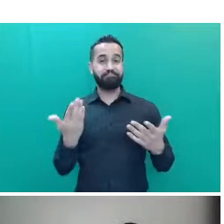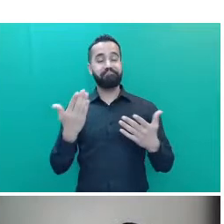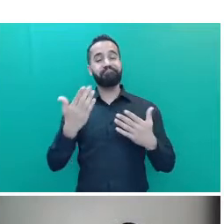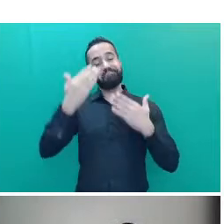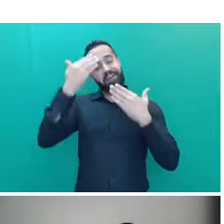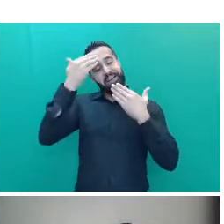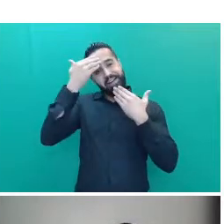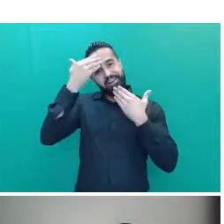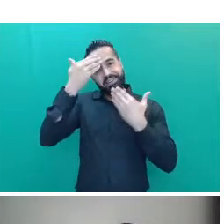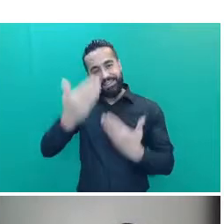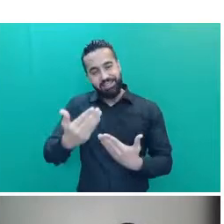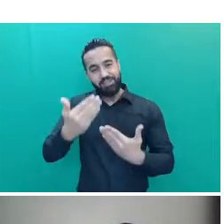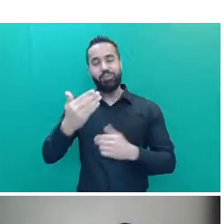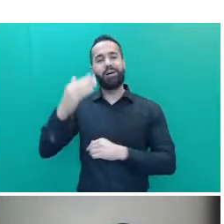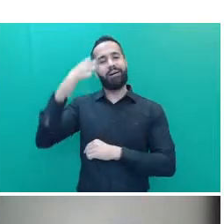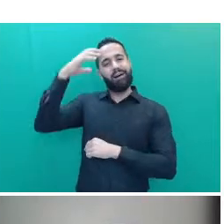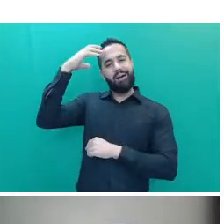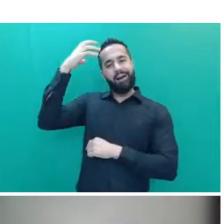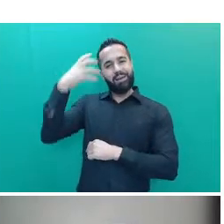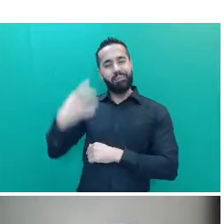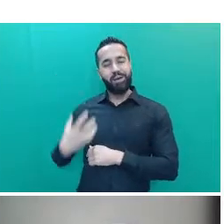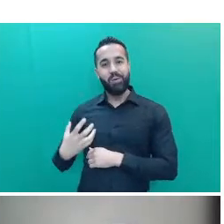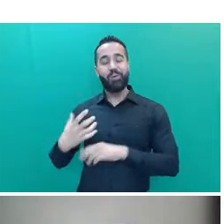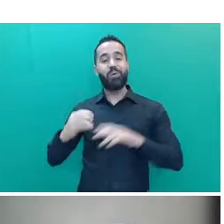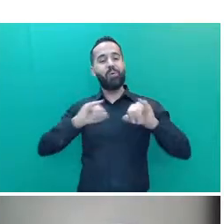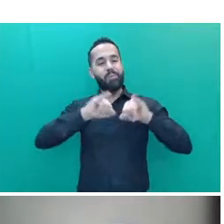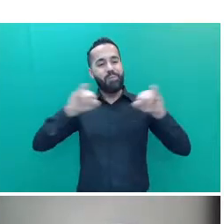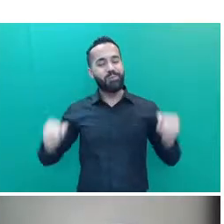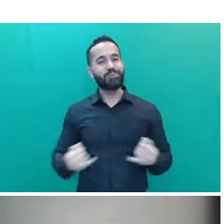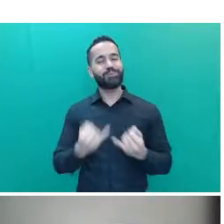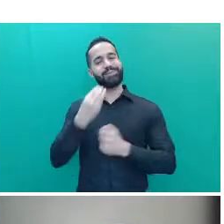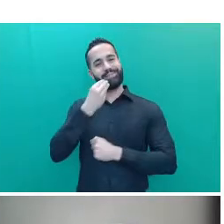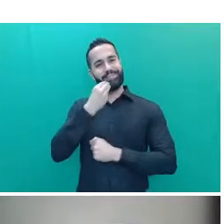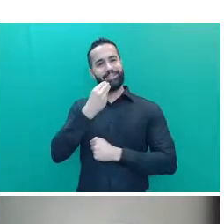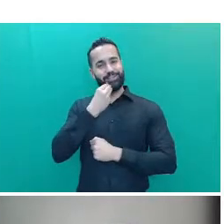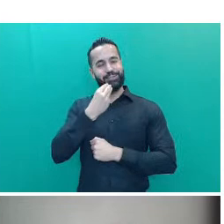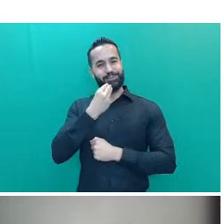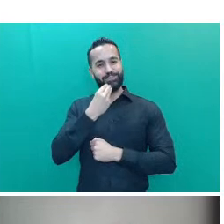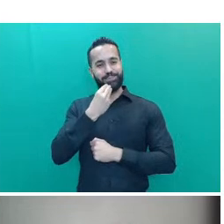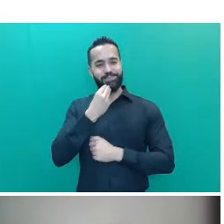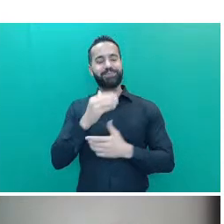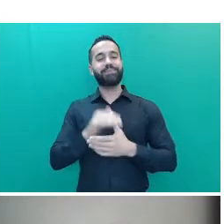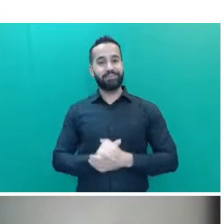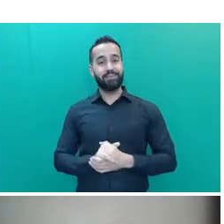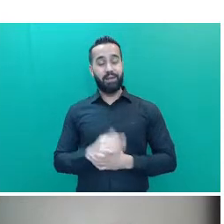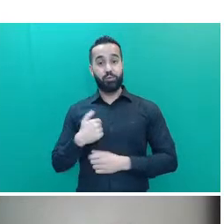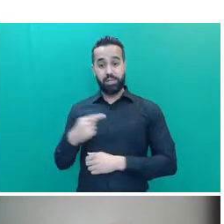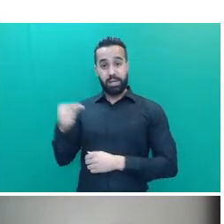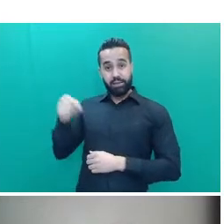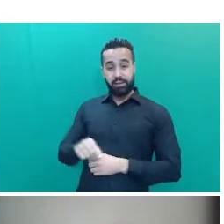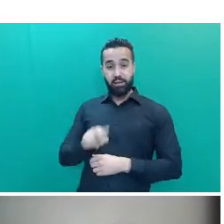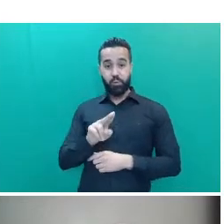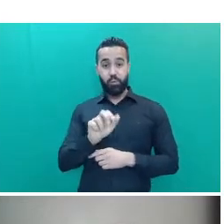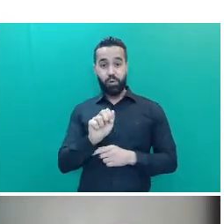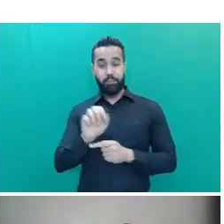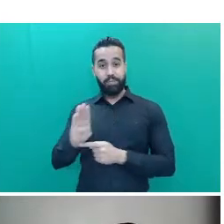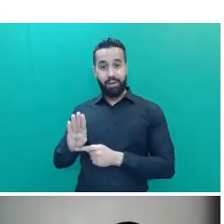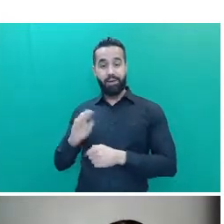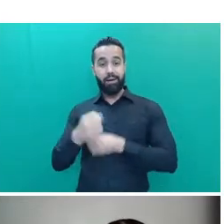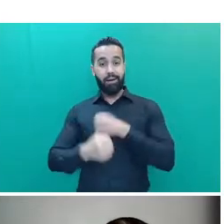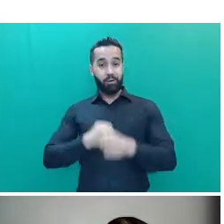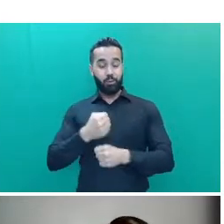imensamente, Anabel, a sua oportunidade, né? Eu falo que... Eu estive aqui na UAB em 2018 para participar